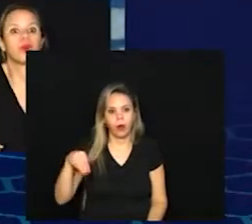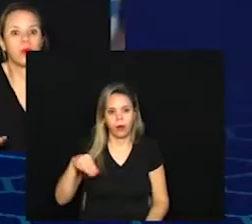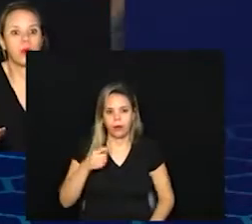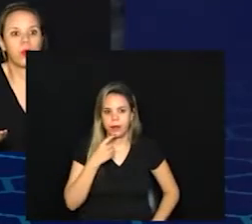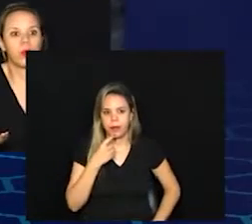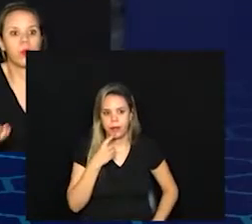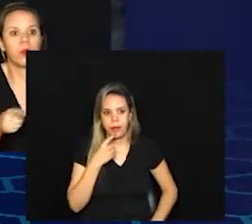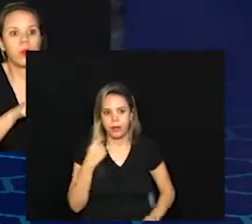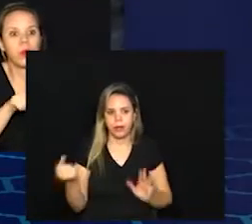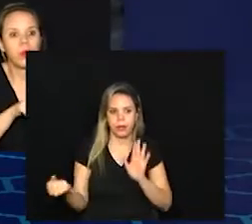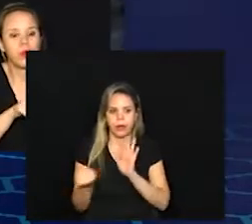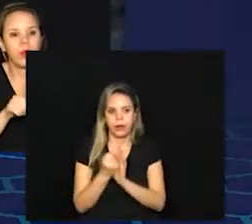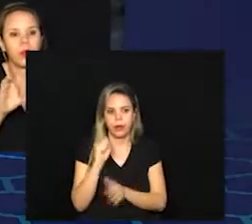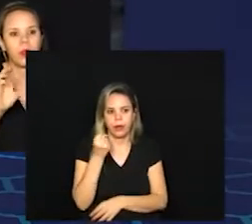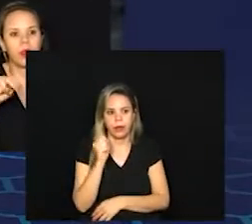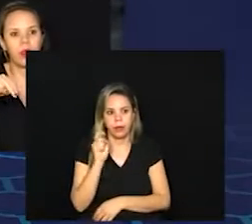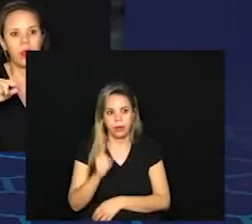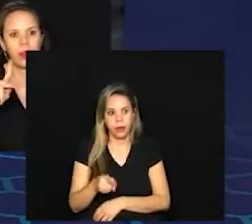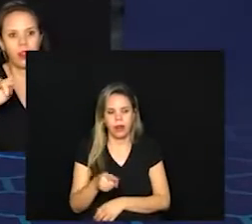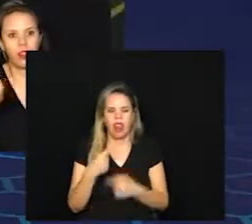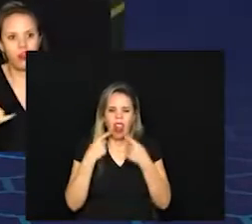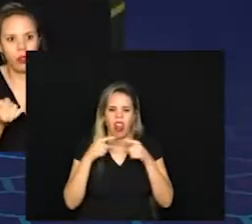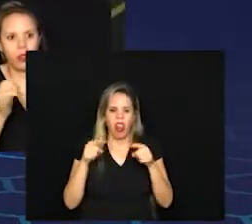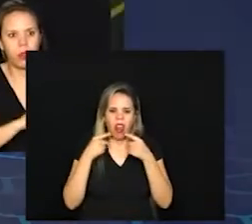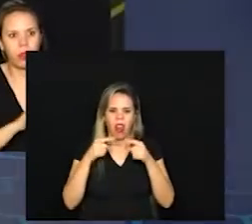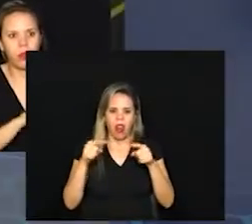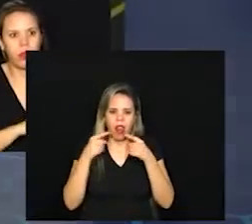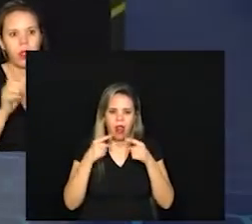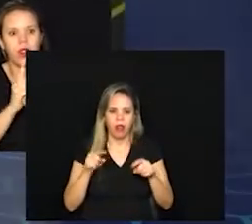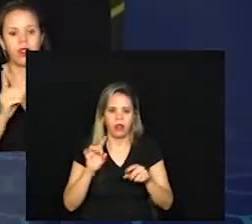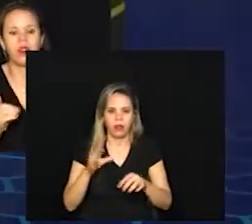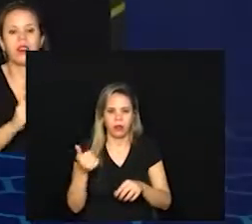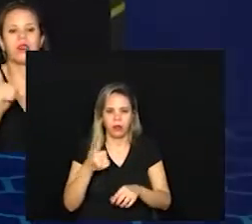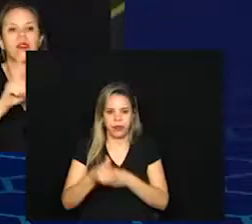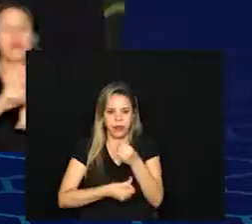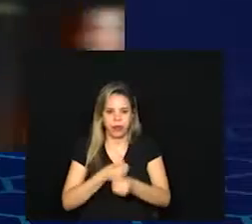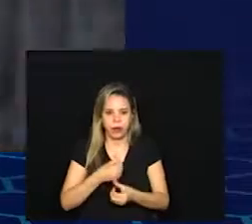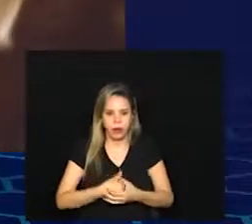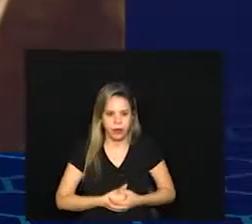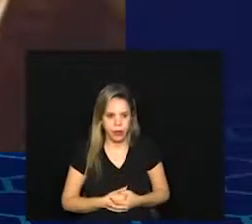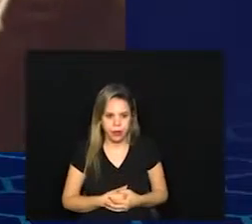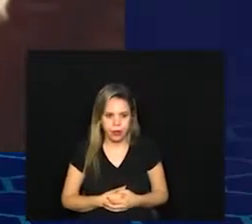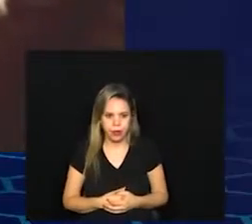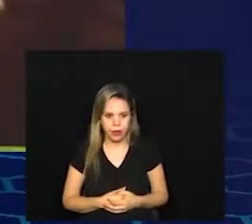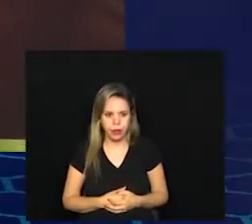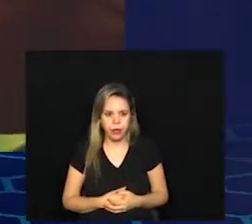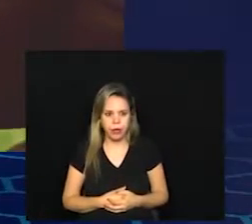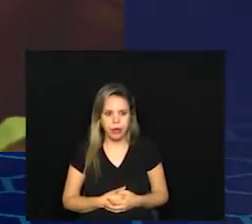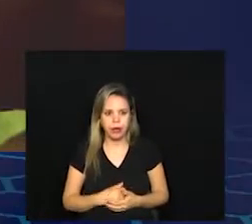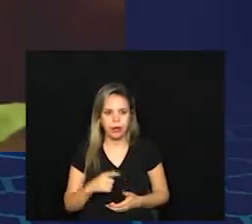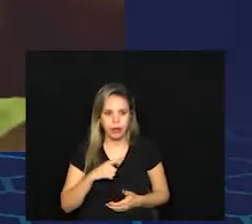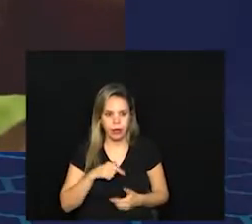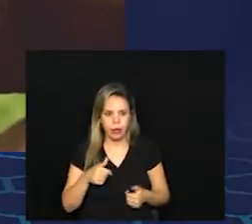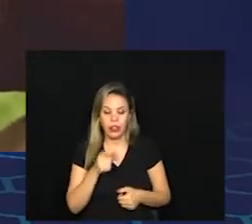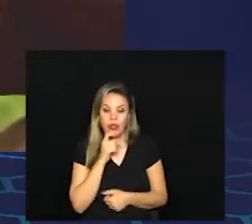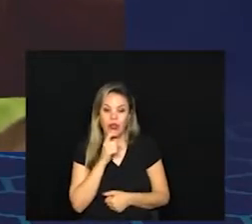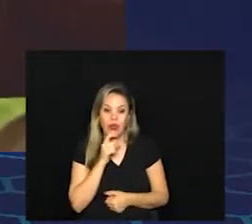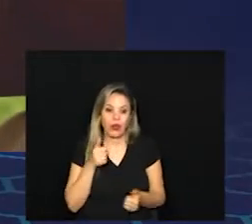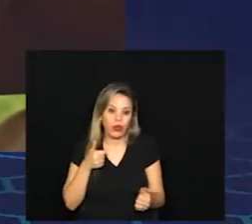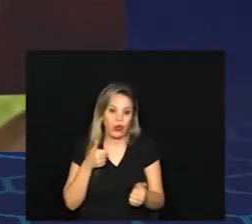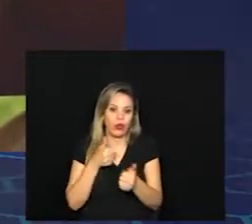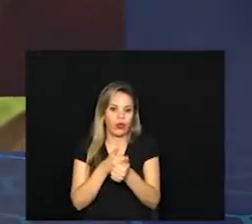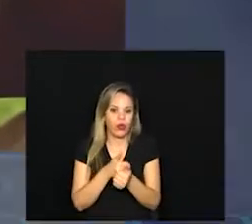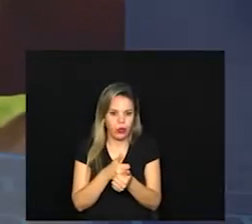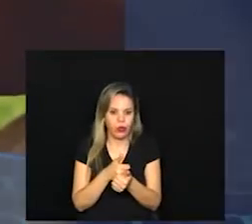Cidade registrou mais de 8 mil reclamações só no primeiro semestre. E tem frente fria